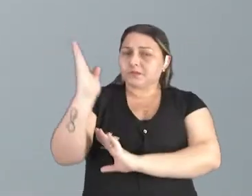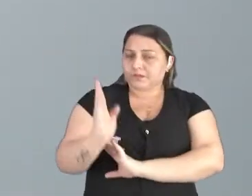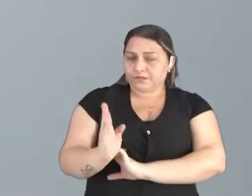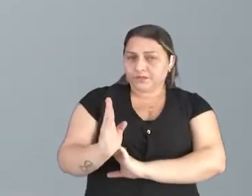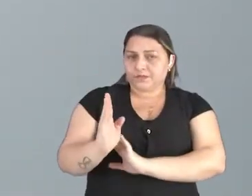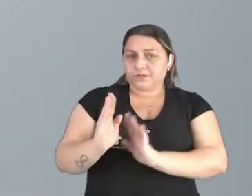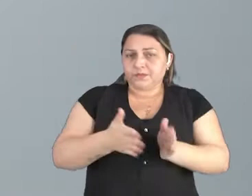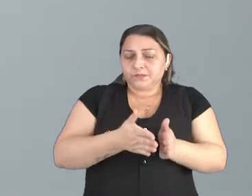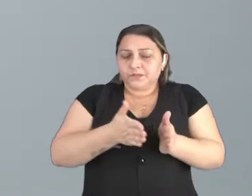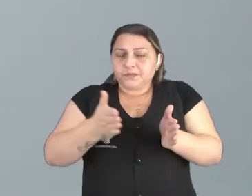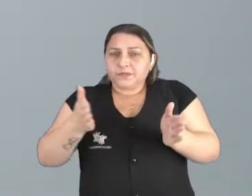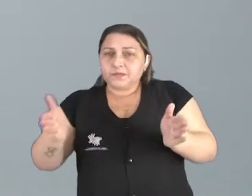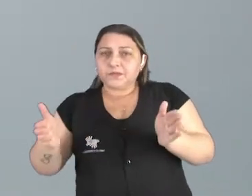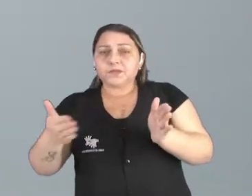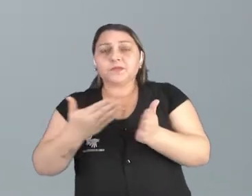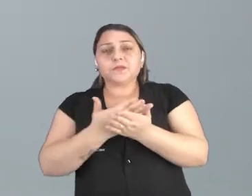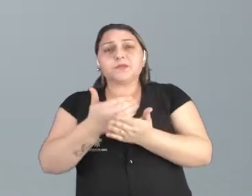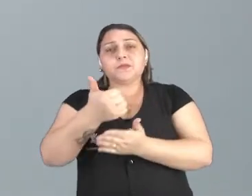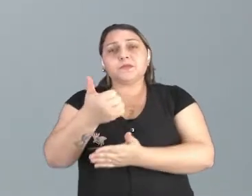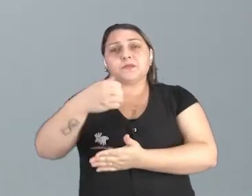Esse período que vai de